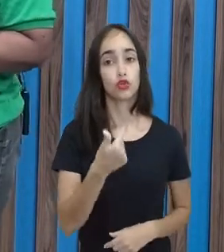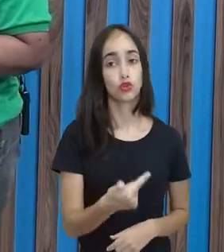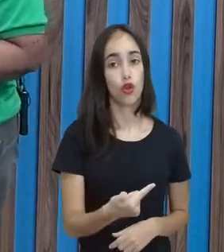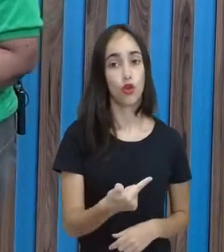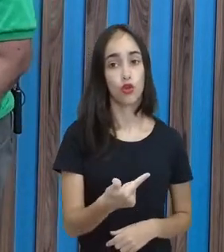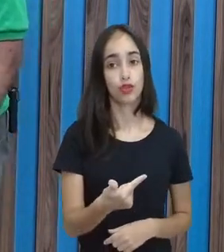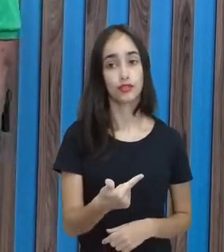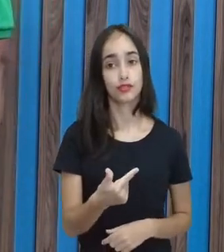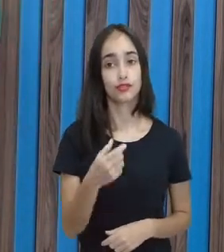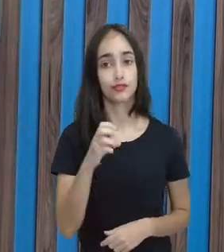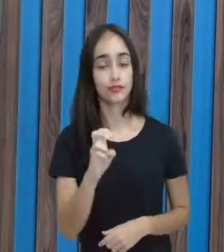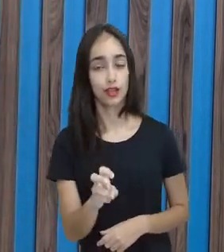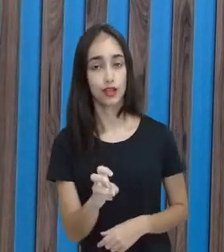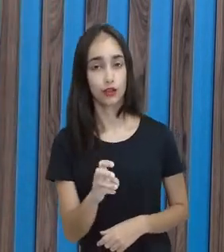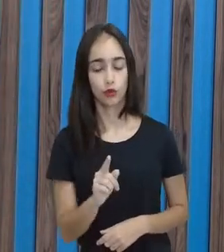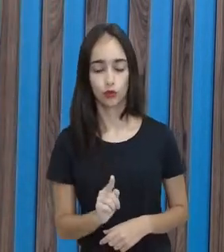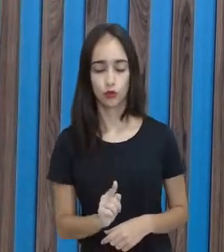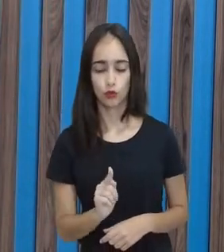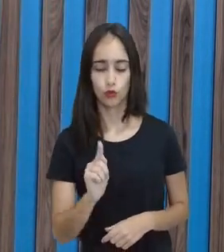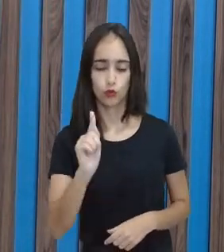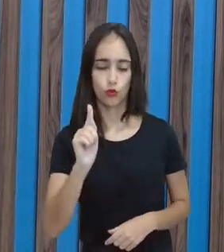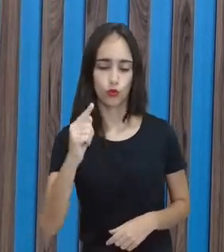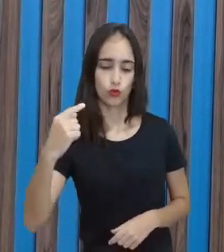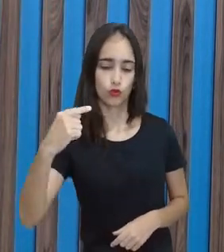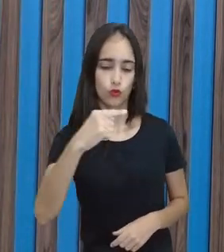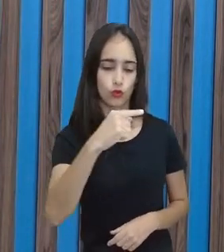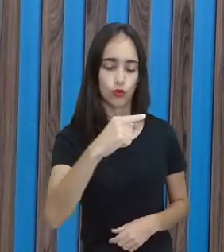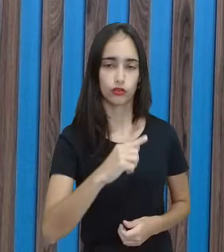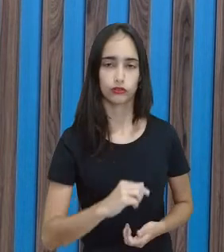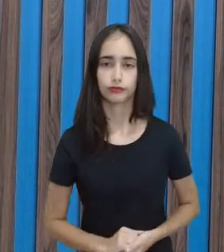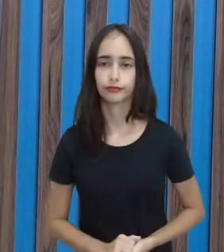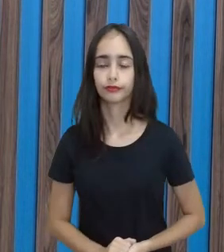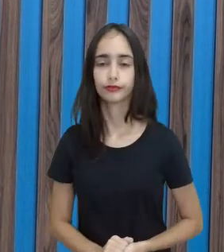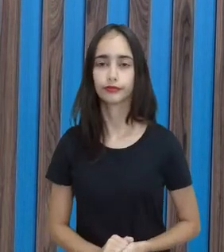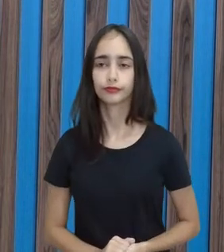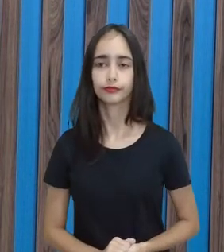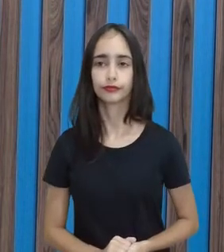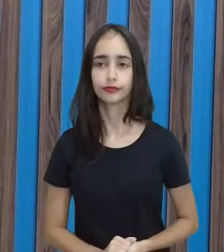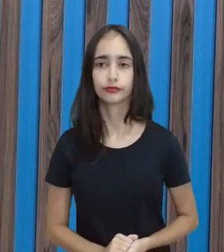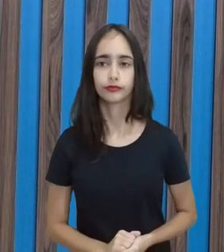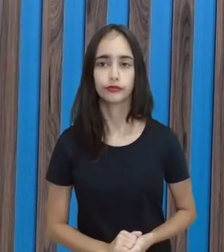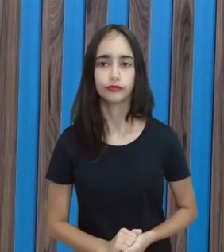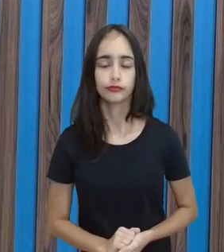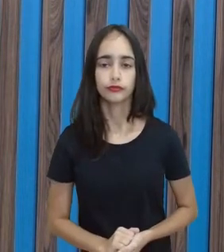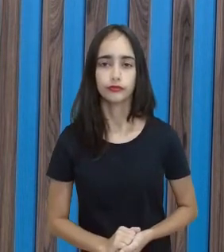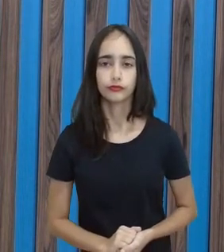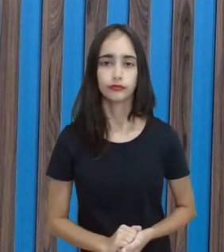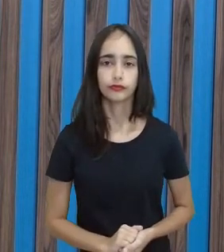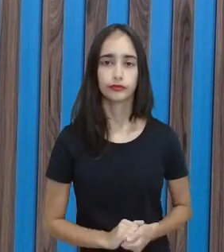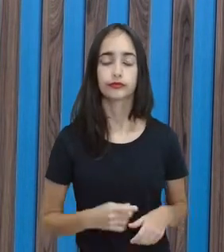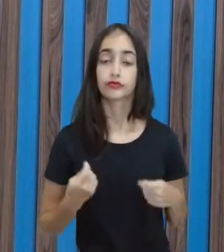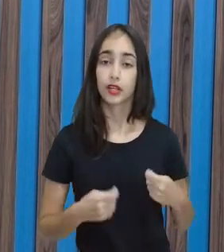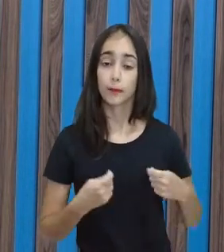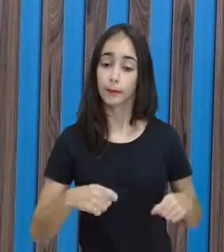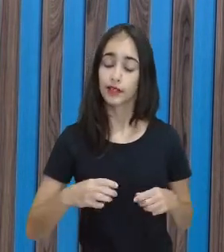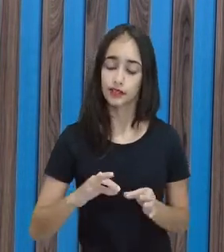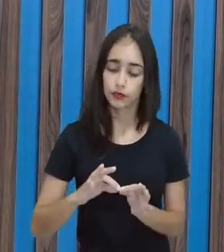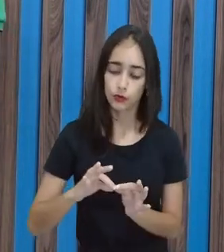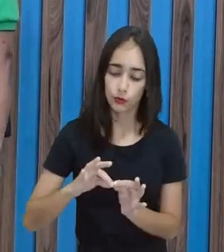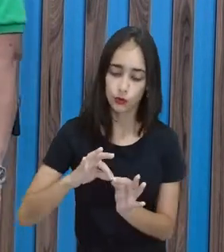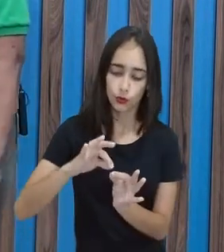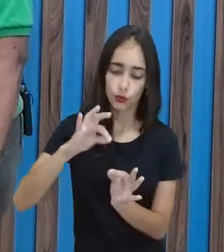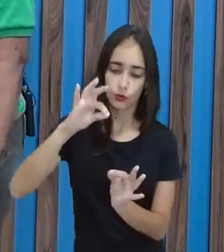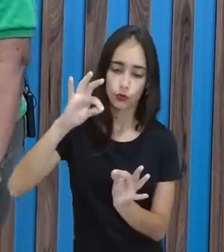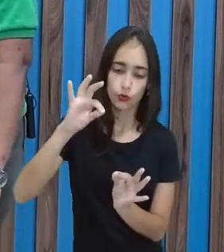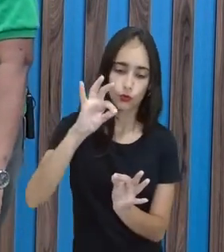5. Aí eu vou ligar os 2 segundos aos 5 metros.